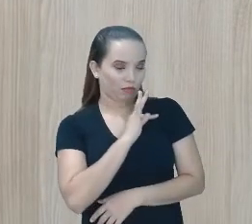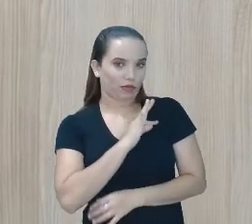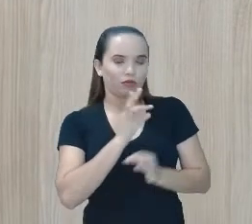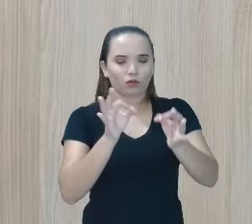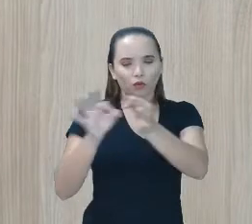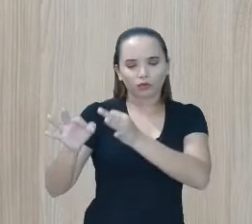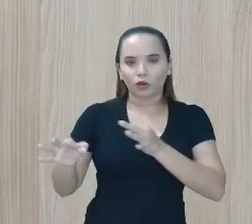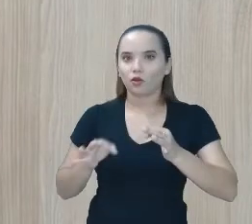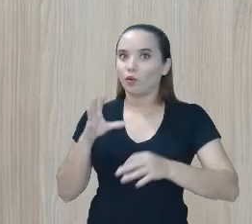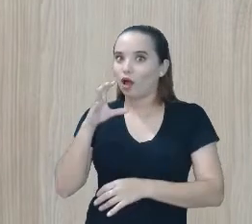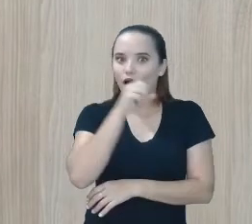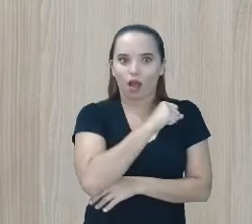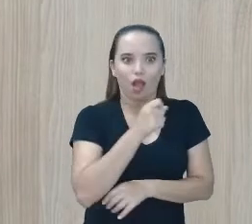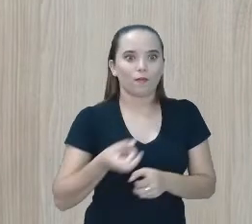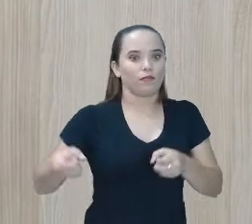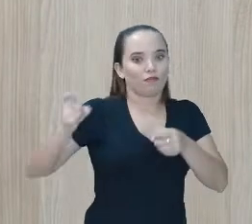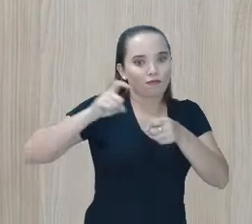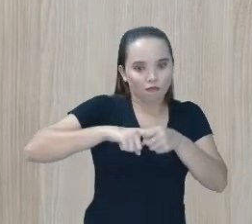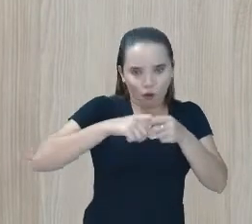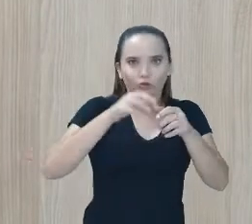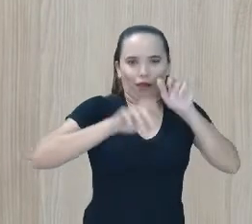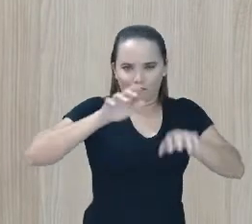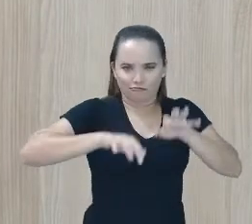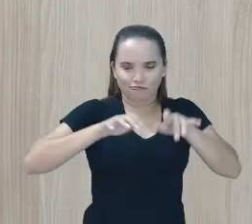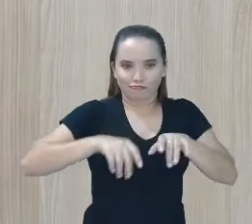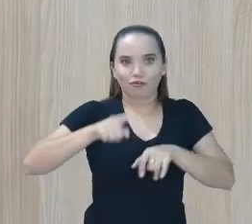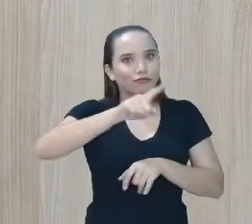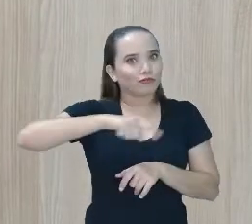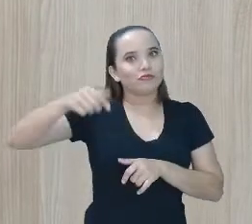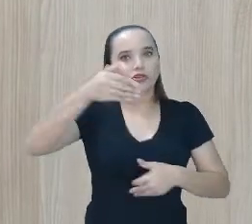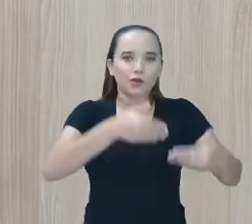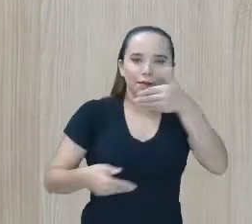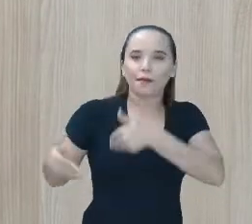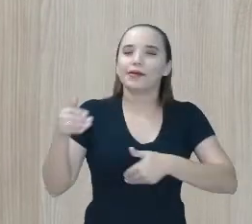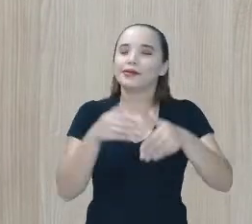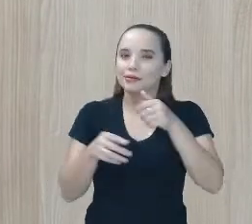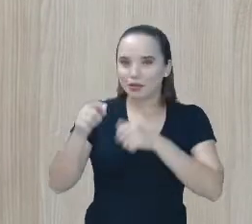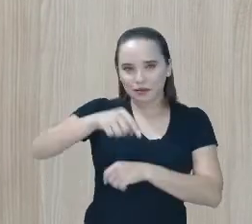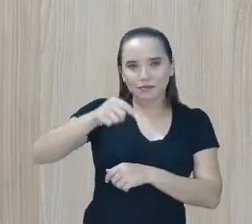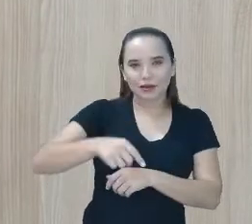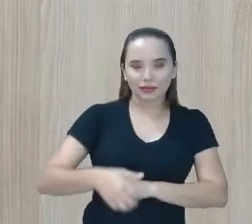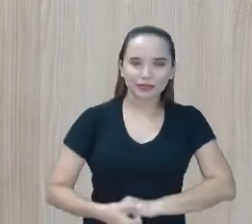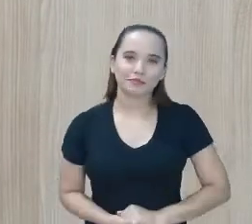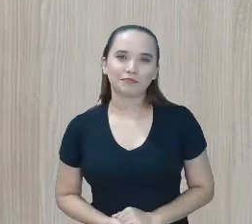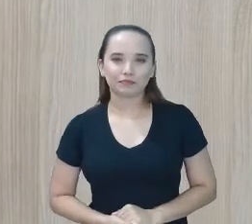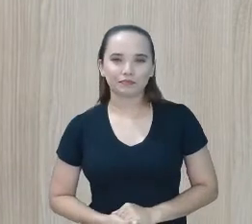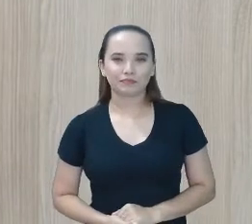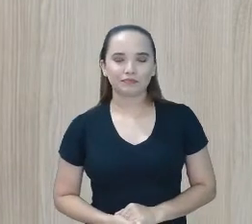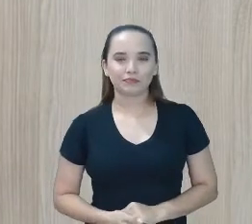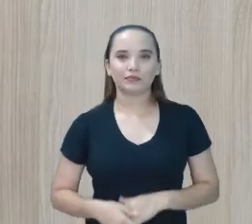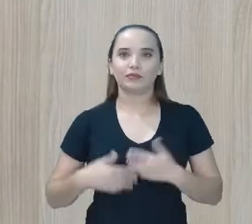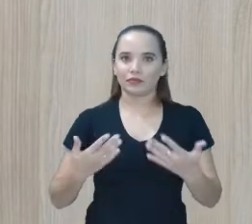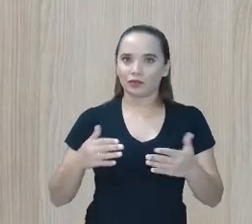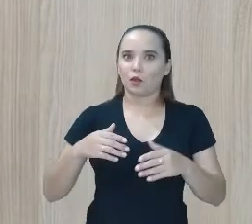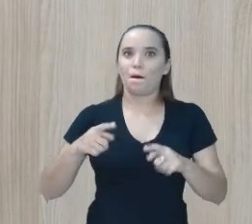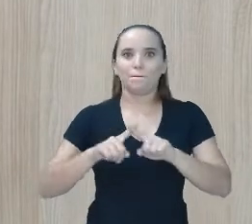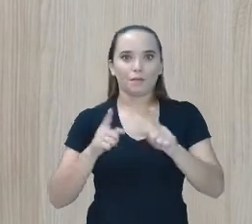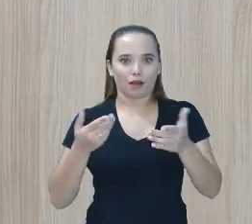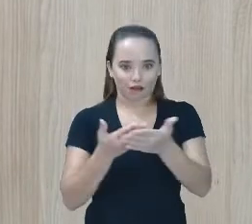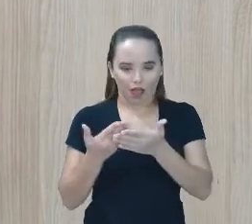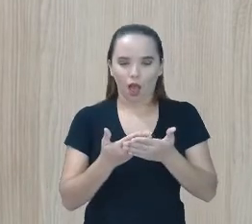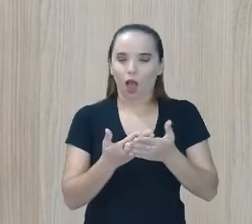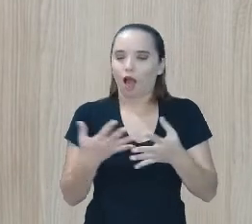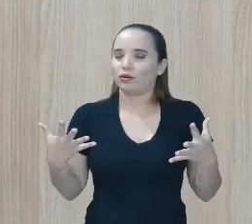rápido possível a gente tenha a presença de vocês aqui na nossa aula, dos estudantes. Show de bola. Ótima, a aula está